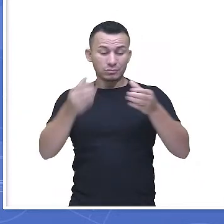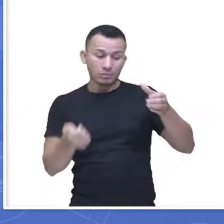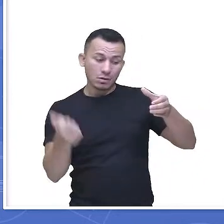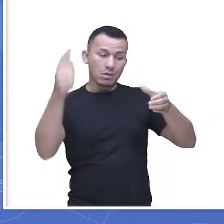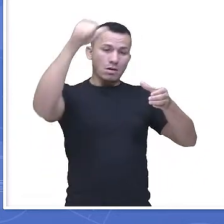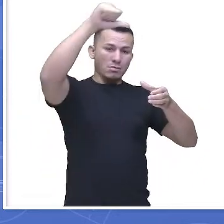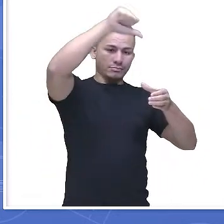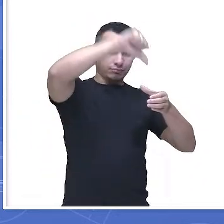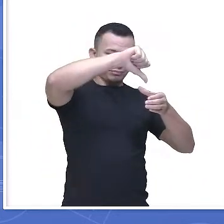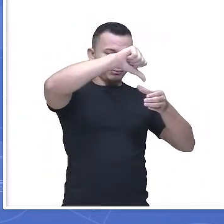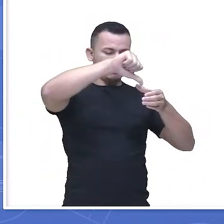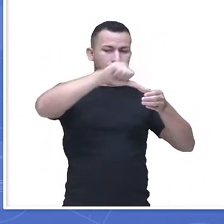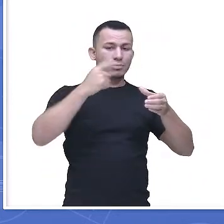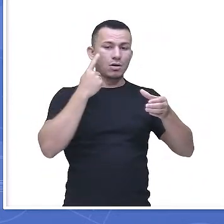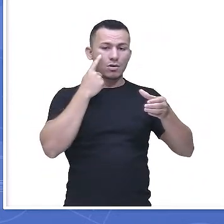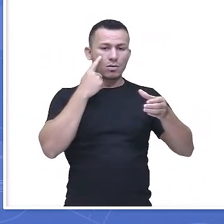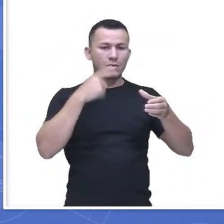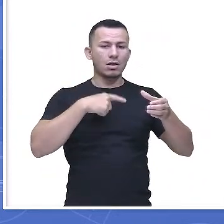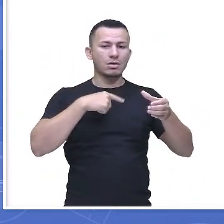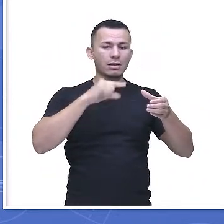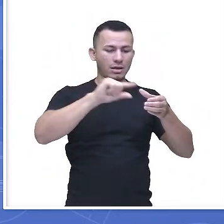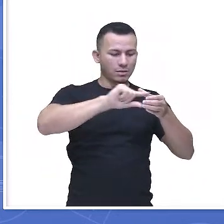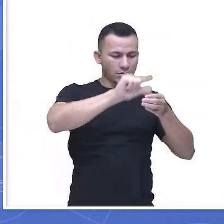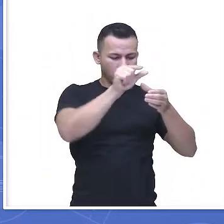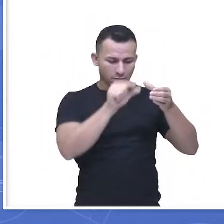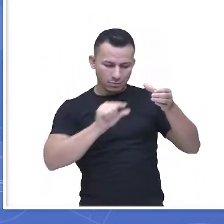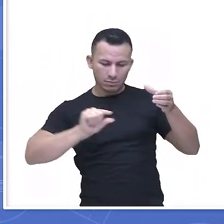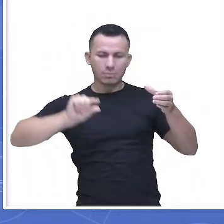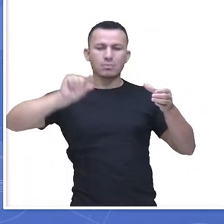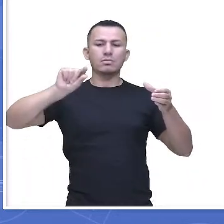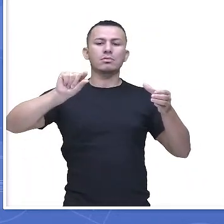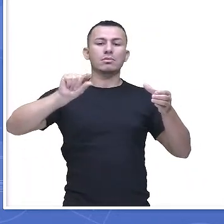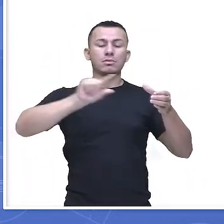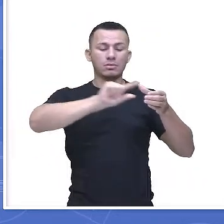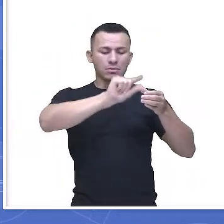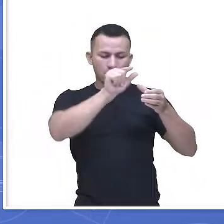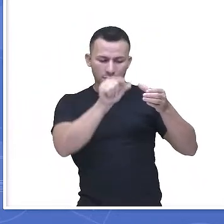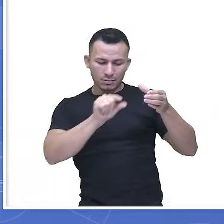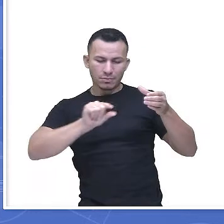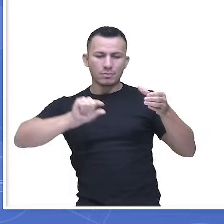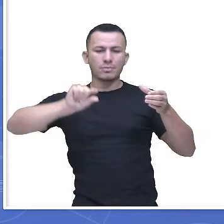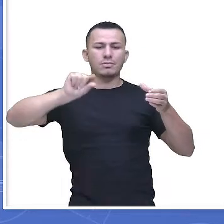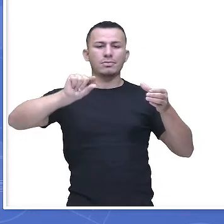um gargalo curvado, igual um biquinho de pato.